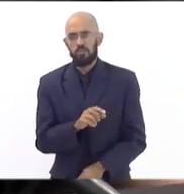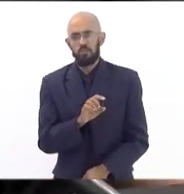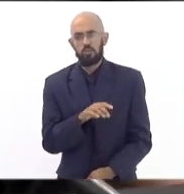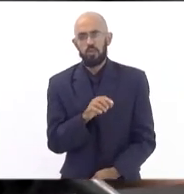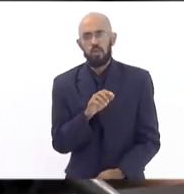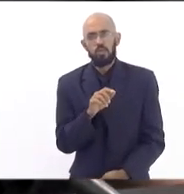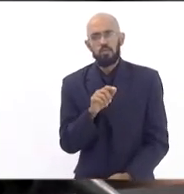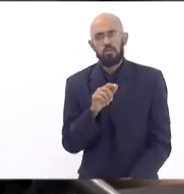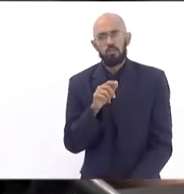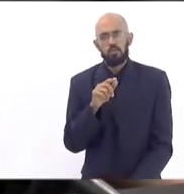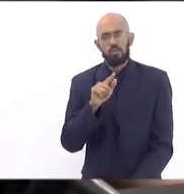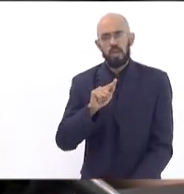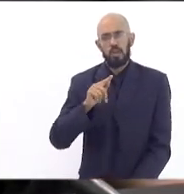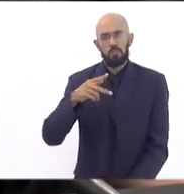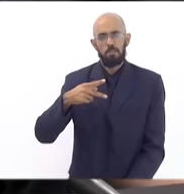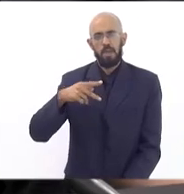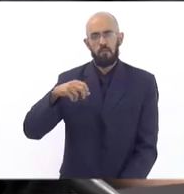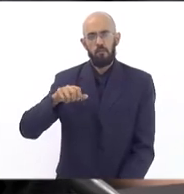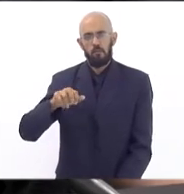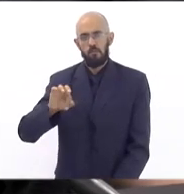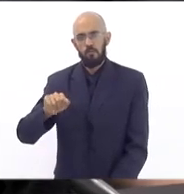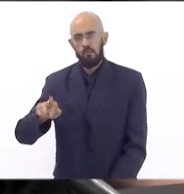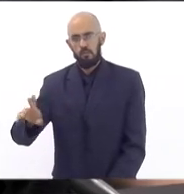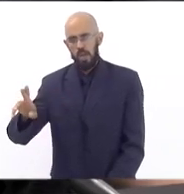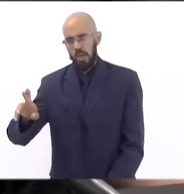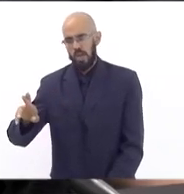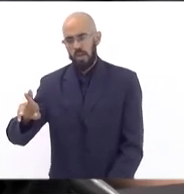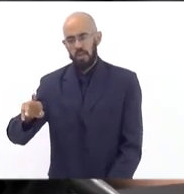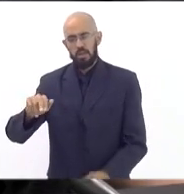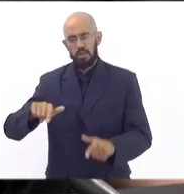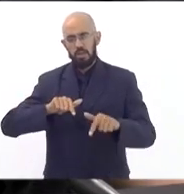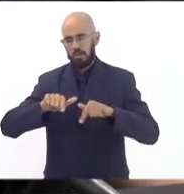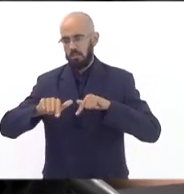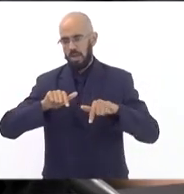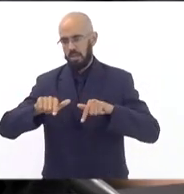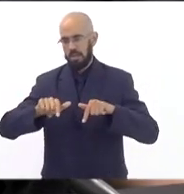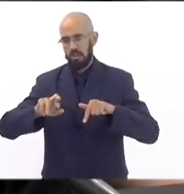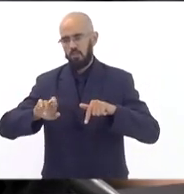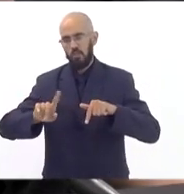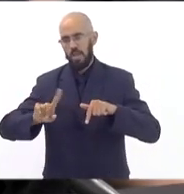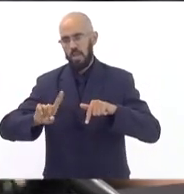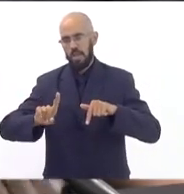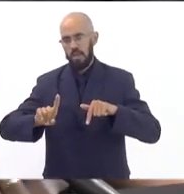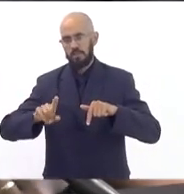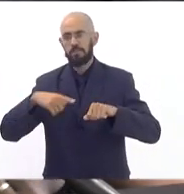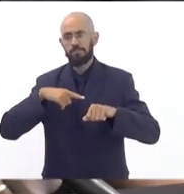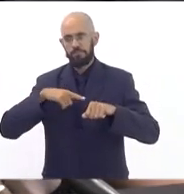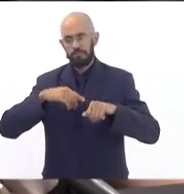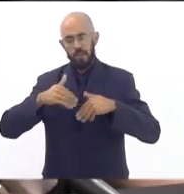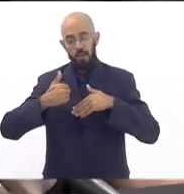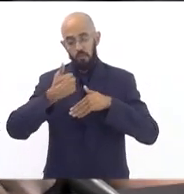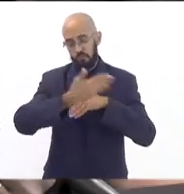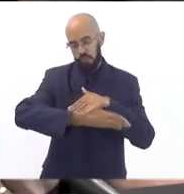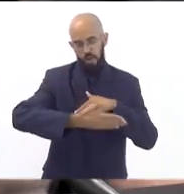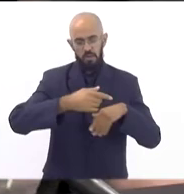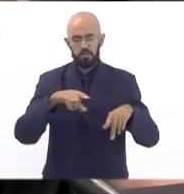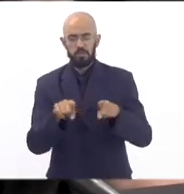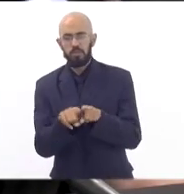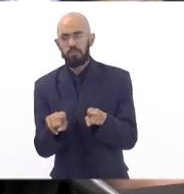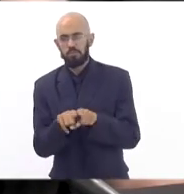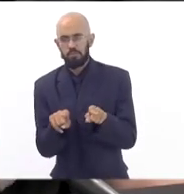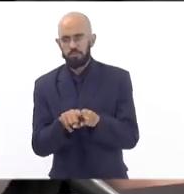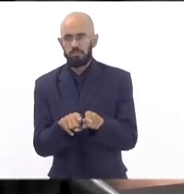gpfer que atua Jeff ela atua na malha Ferroviária dentro da malha Ferroviária é mas a a parte externa da malha Ferroviária